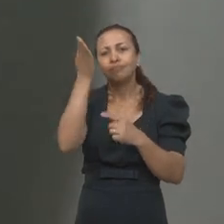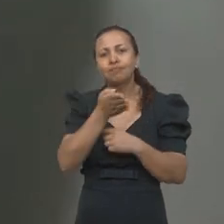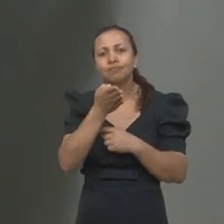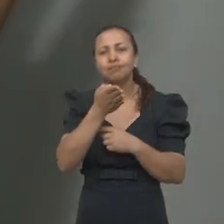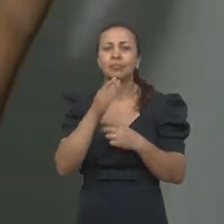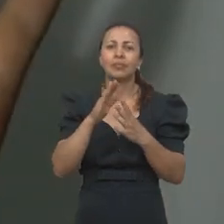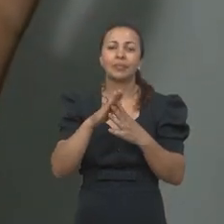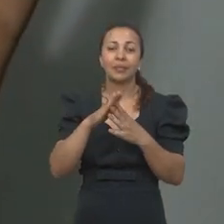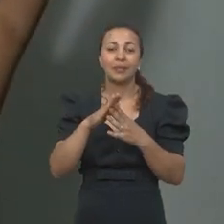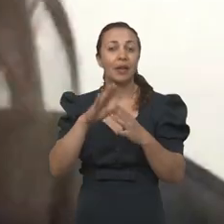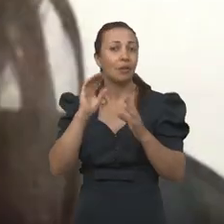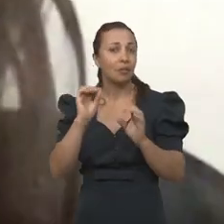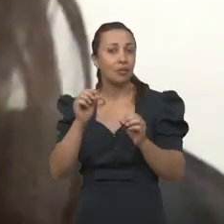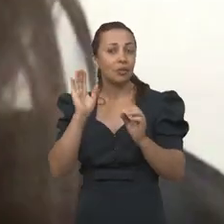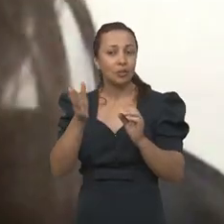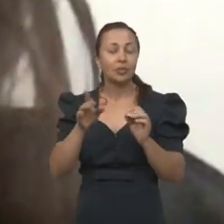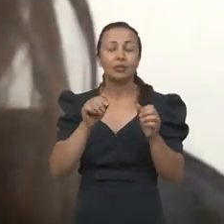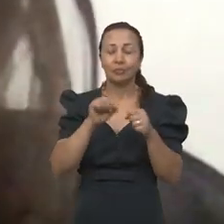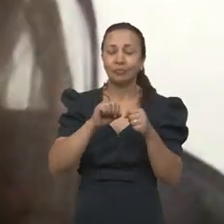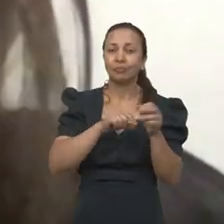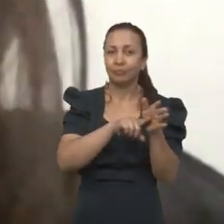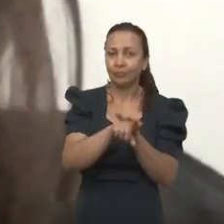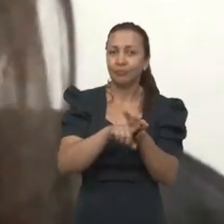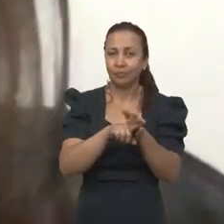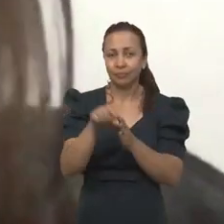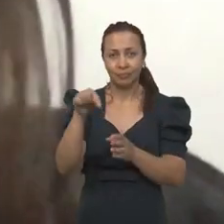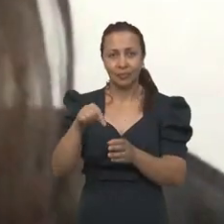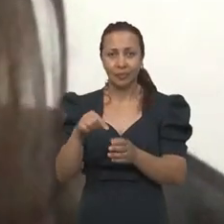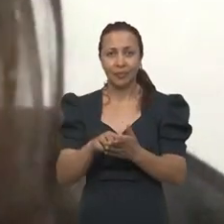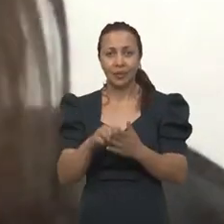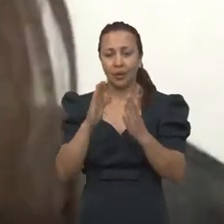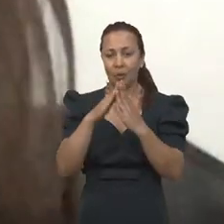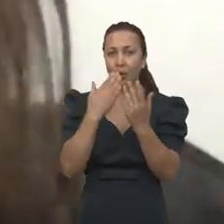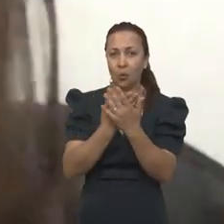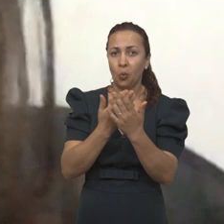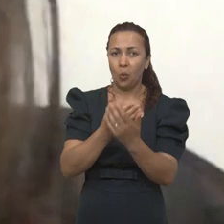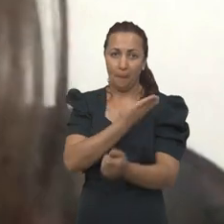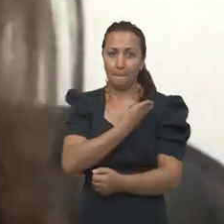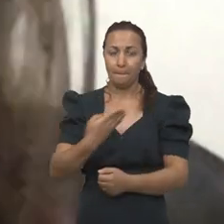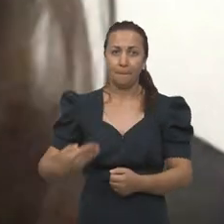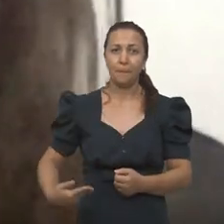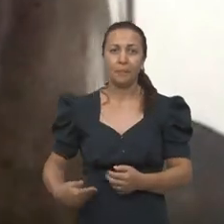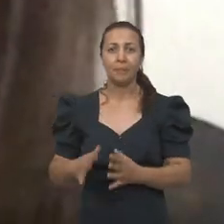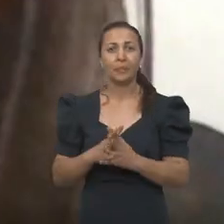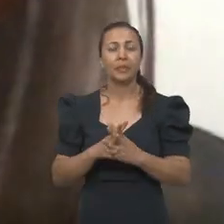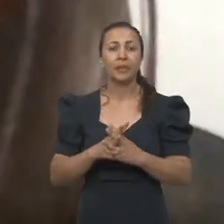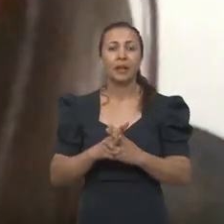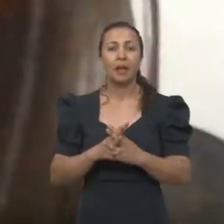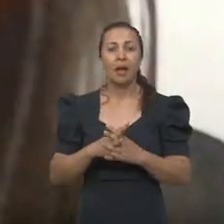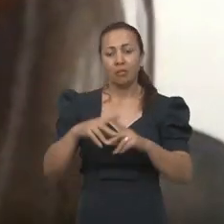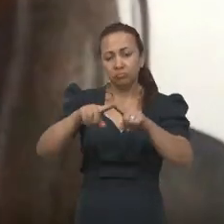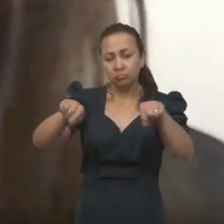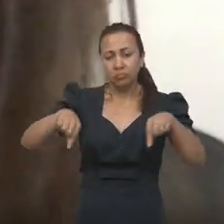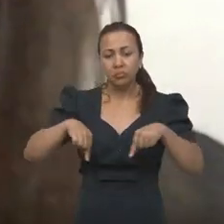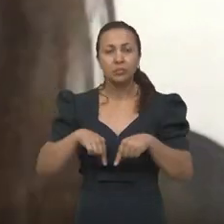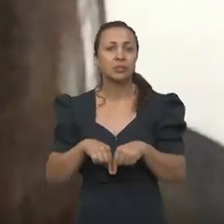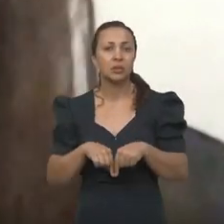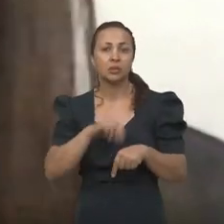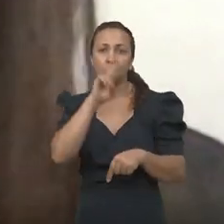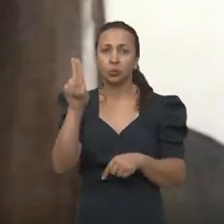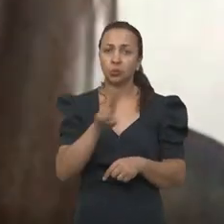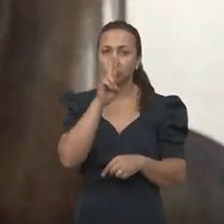então não são de número é noção básica a gente já fez pesquisas aqui uma escola pública né com